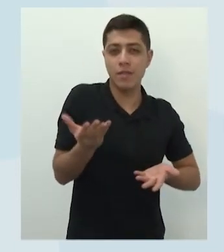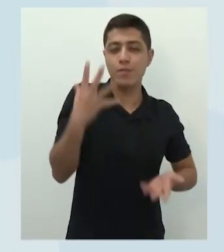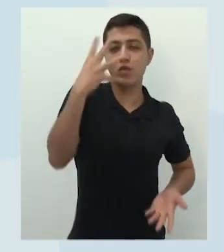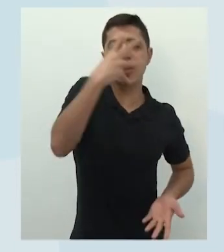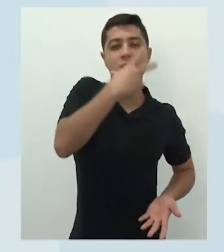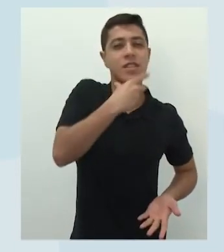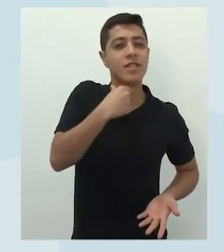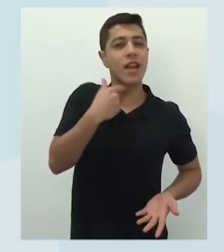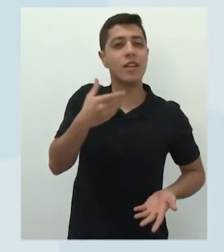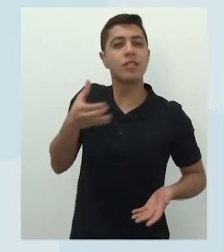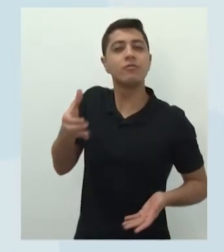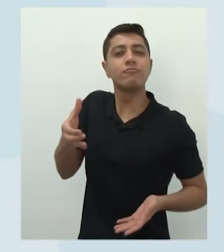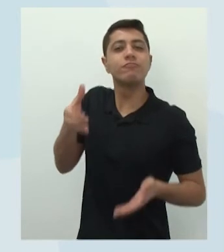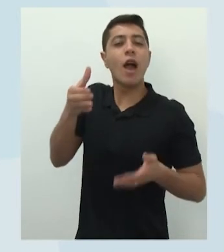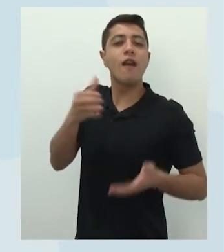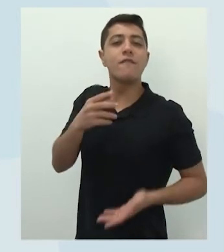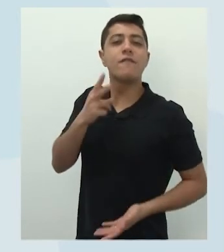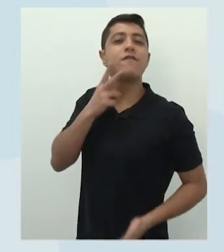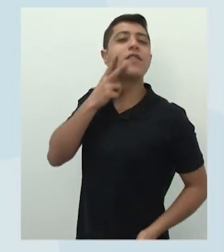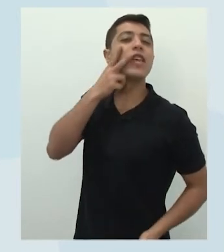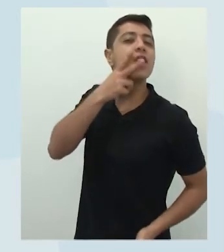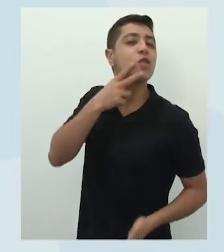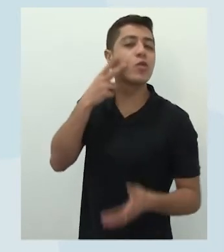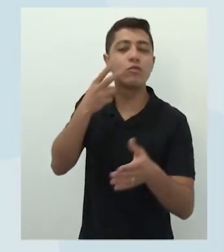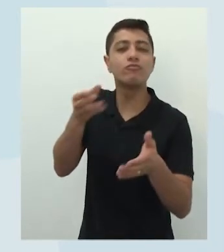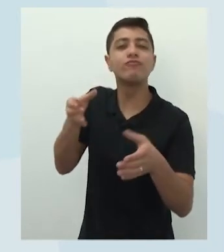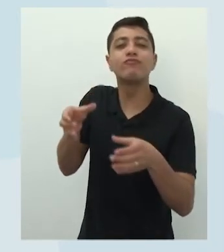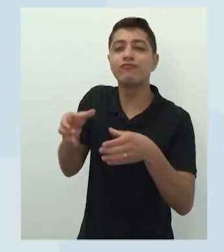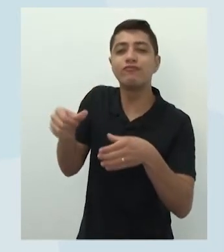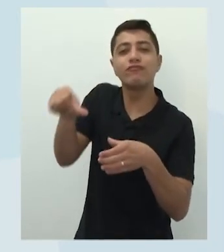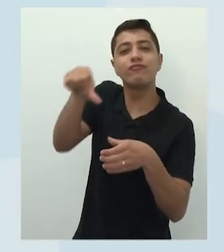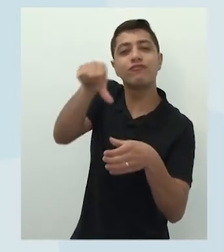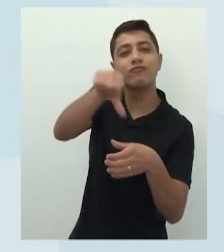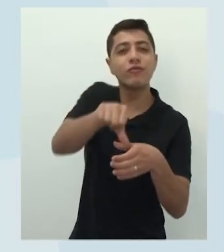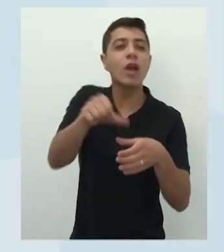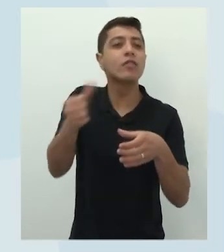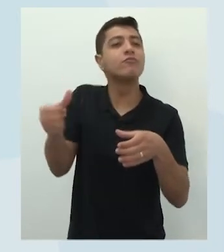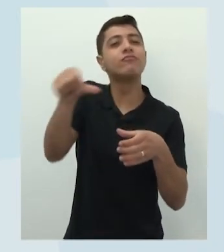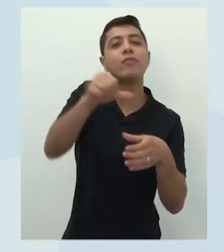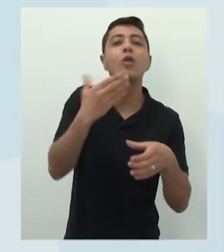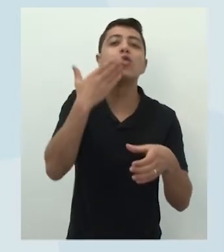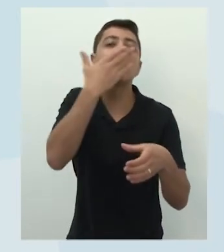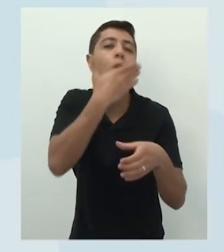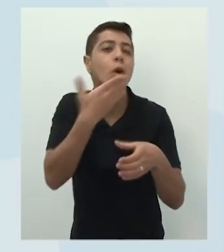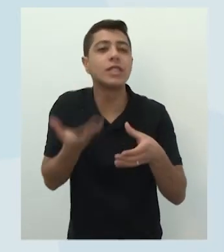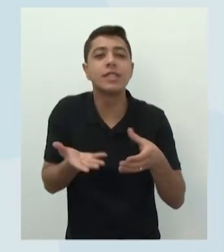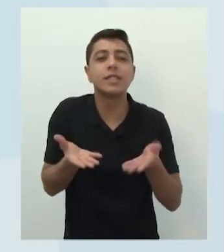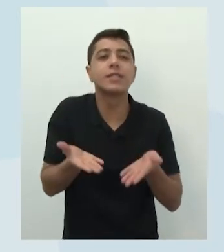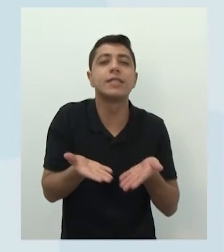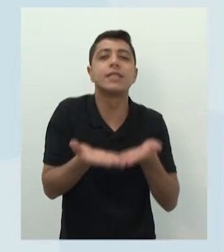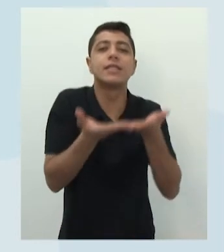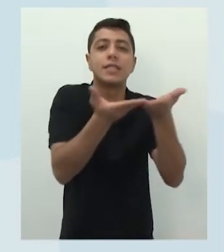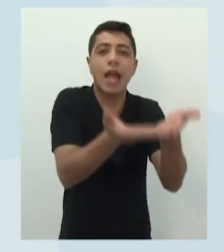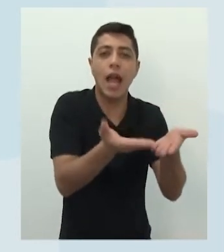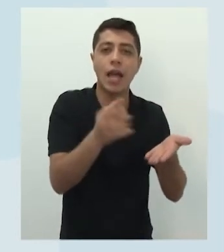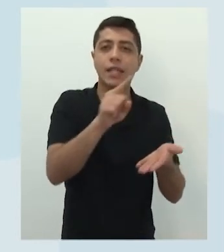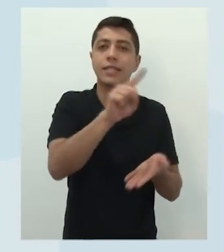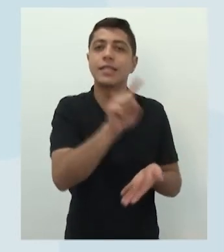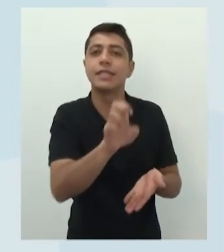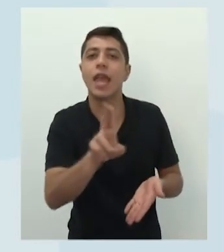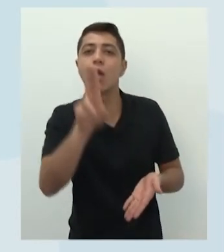Mostrando essa menina. Essa menina é a Hebe. A Hebe é a deusa da